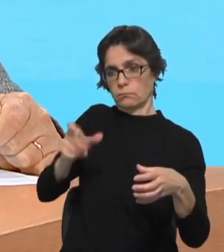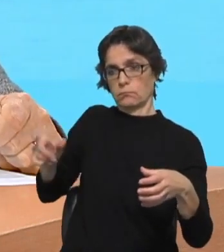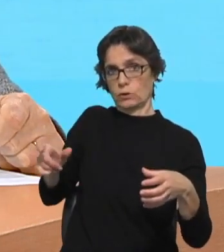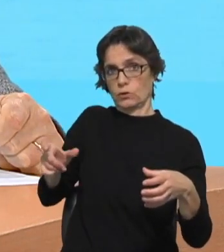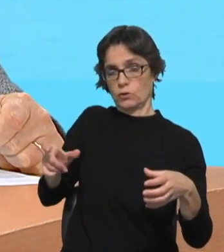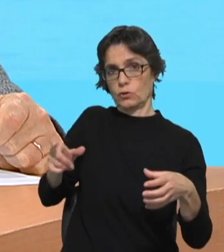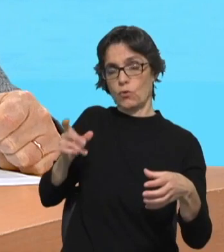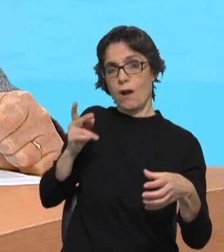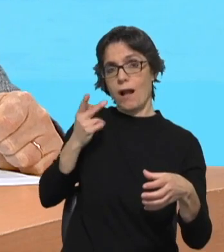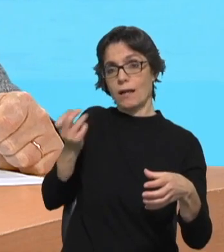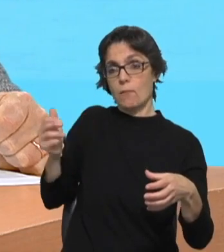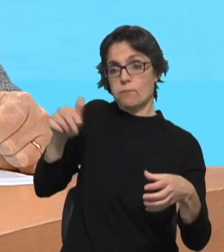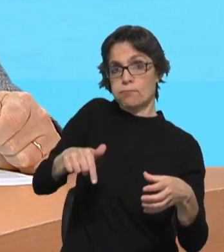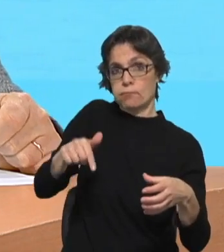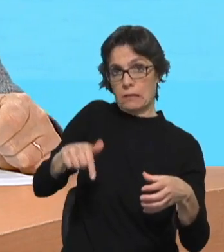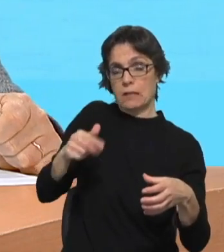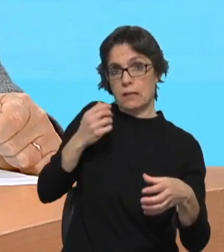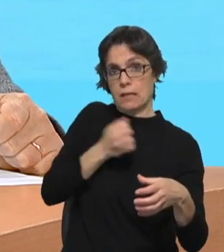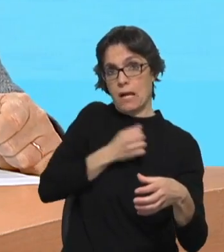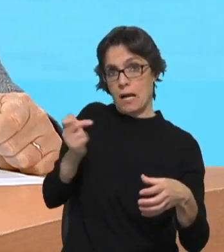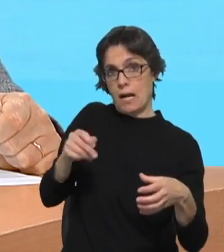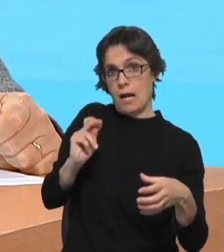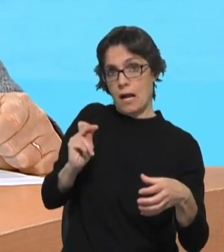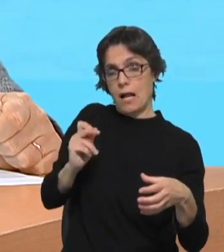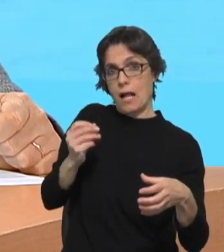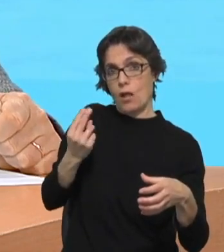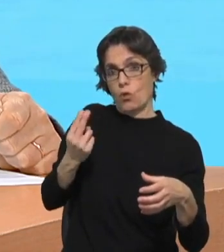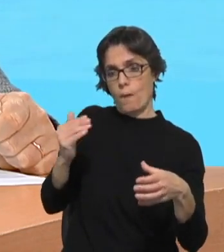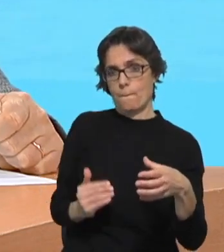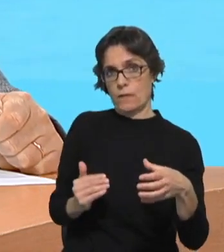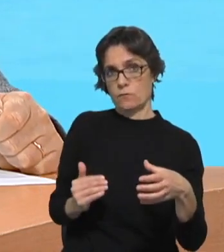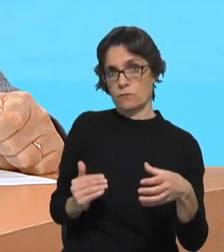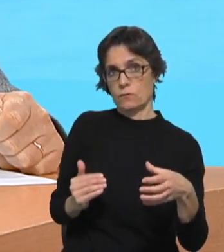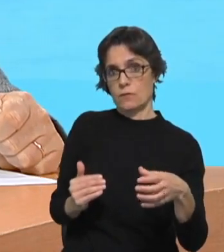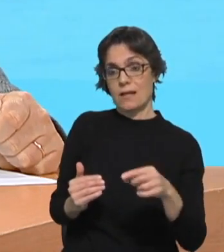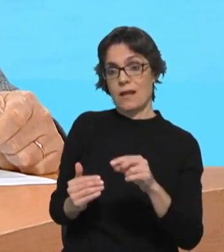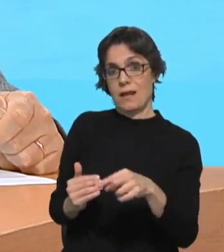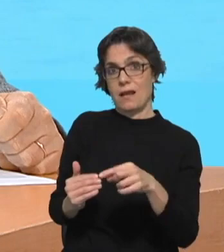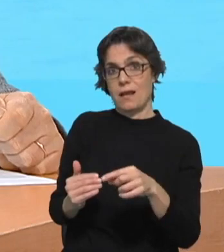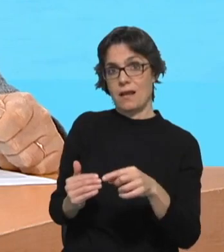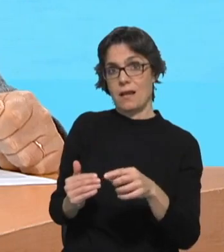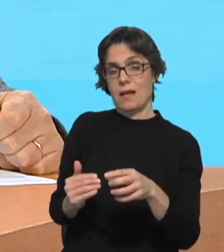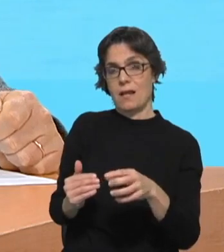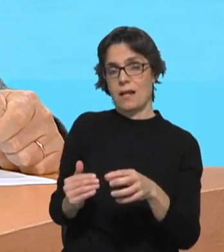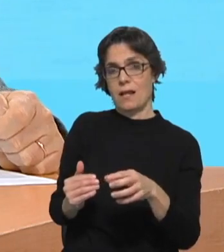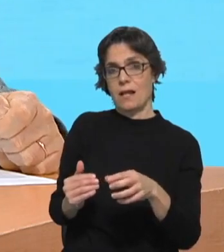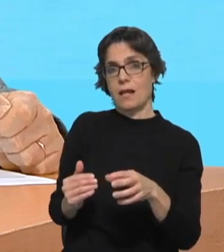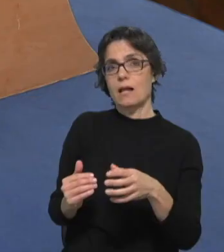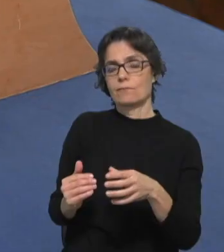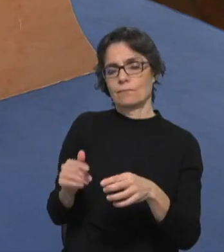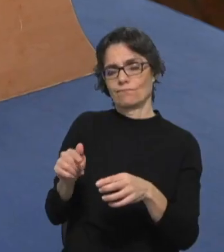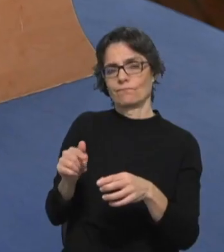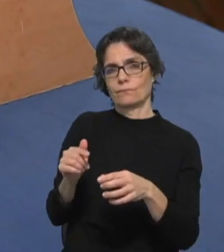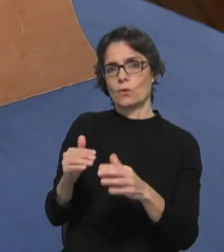de 2 anos, nós temos um decréscimo enorme do peso relativo dos católicos.